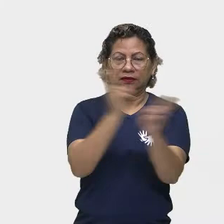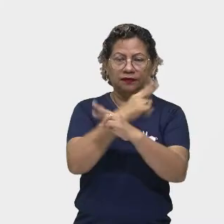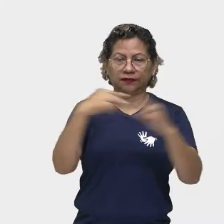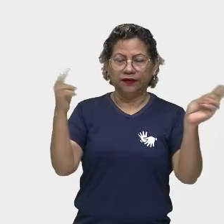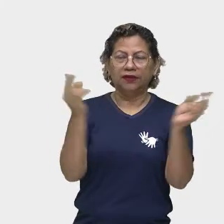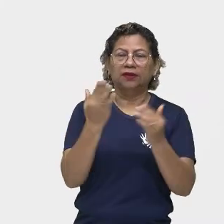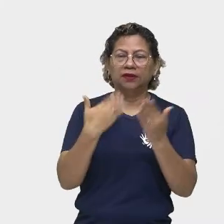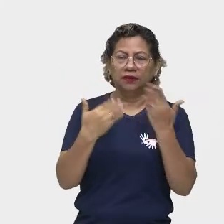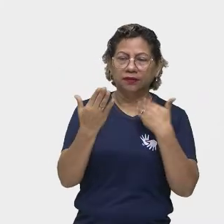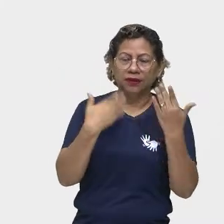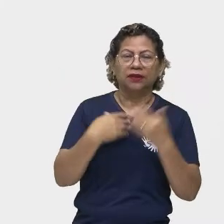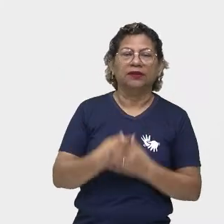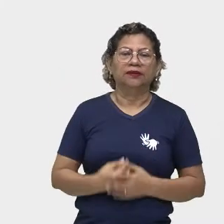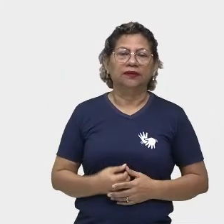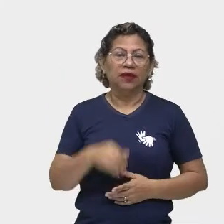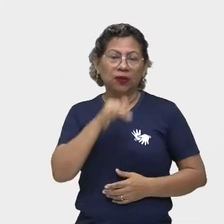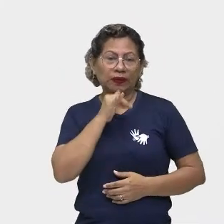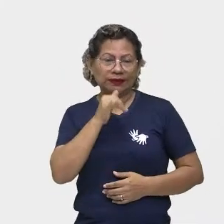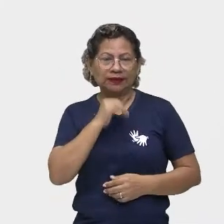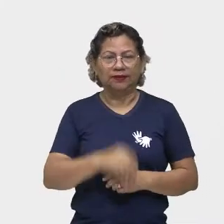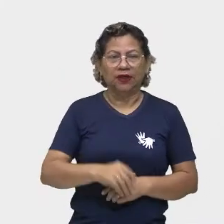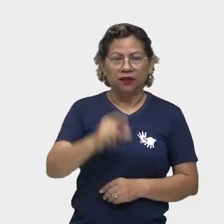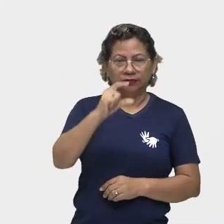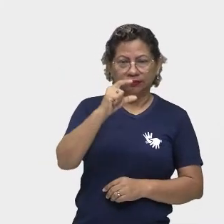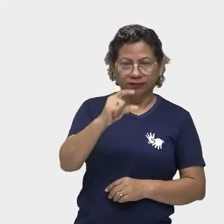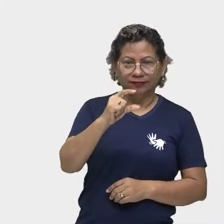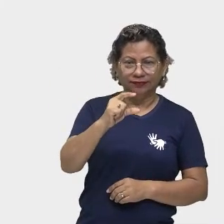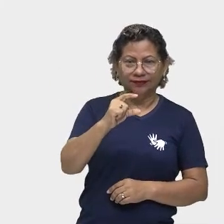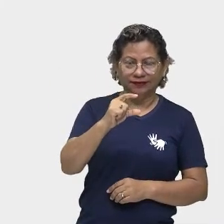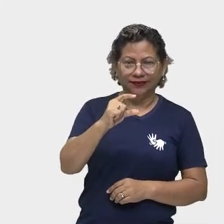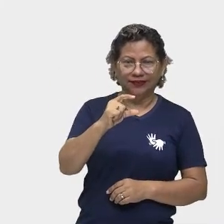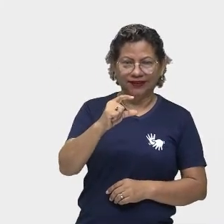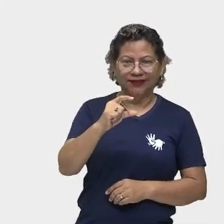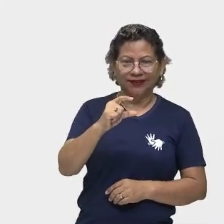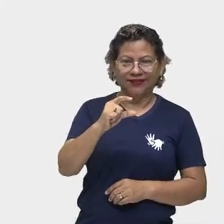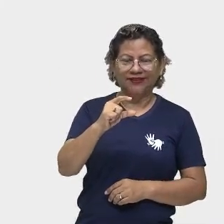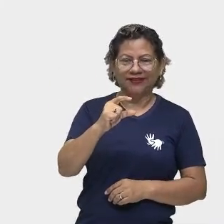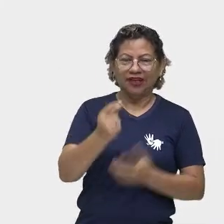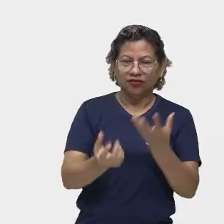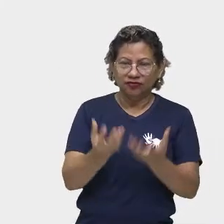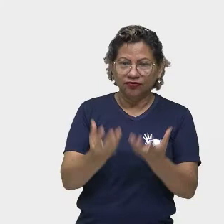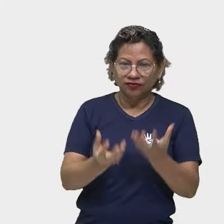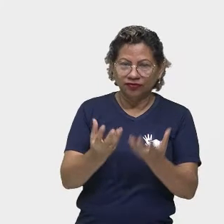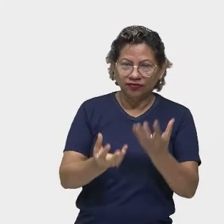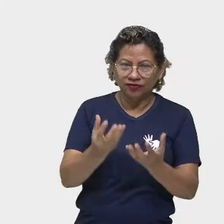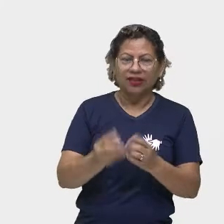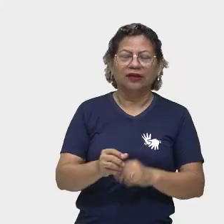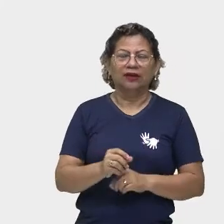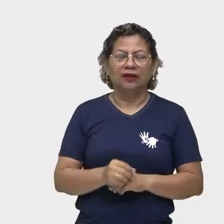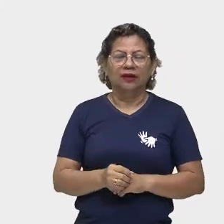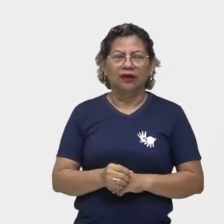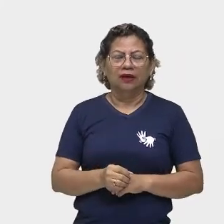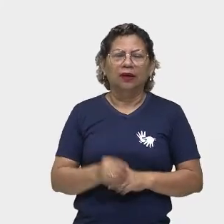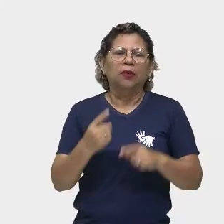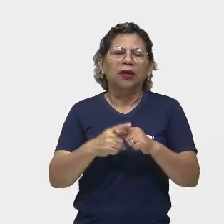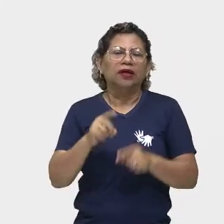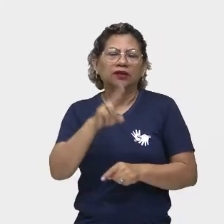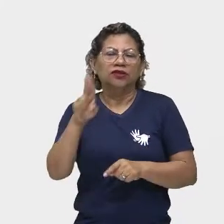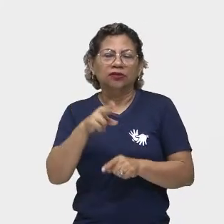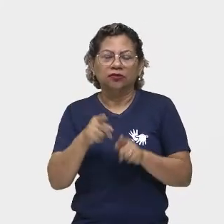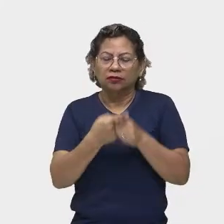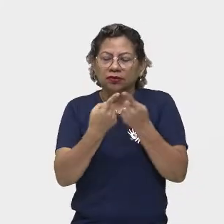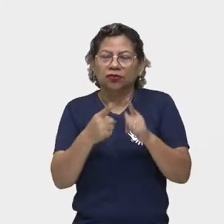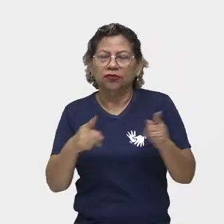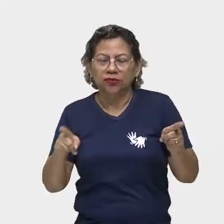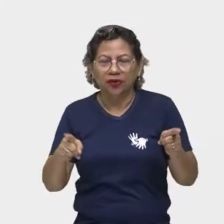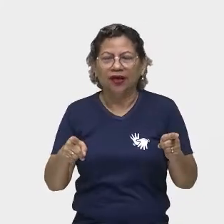que representa cada um deles. O primeiro é o carvão. A gente utiliza ali, por exemplo, o carvão quando a gente vai assar uma carne, né?